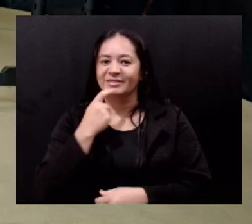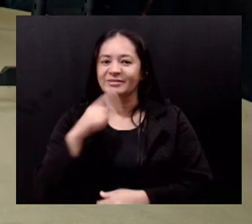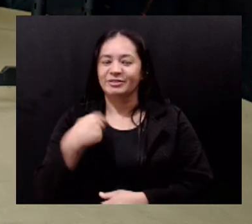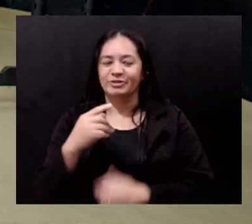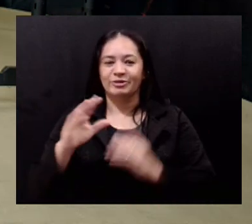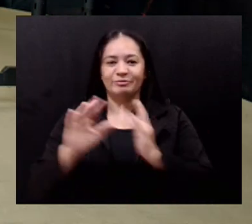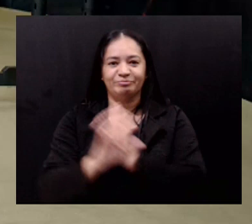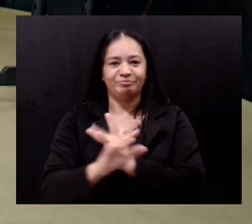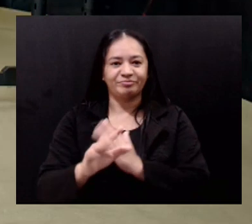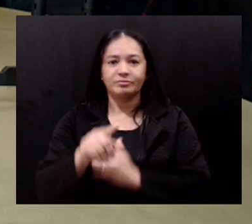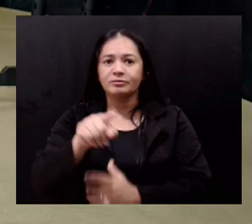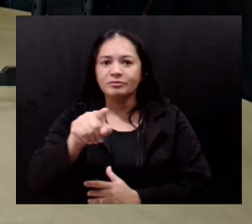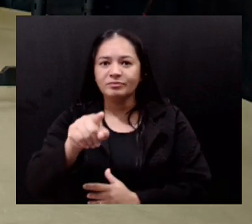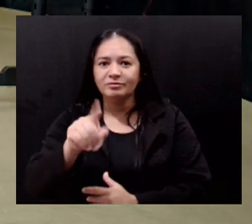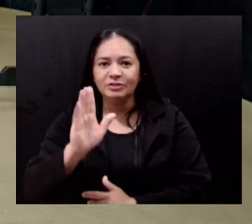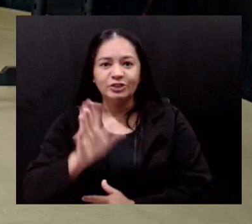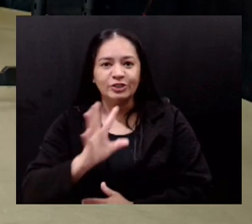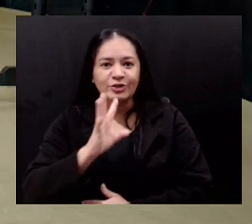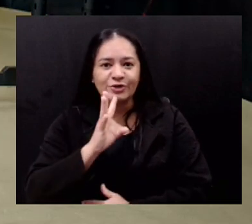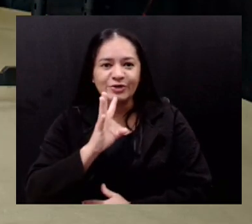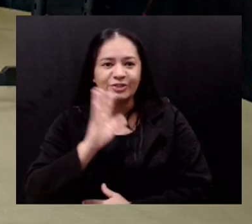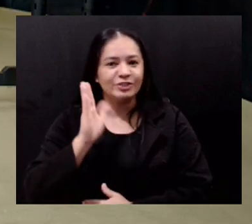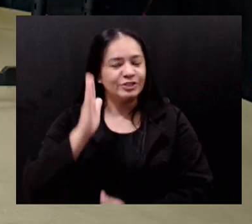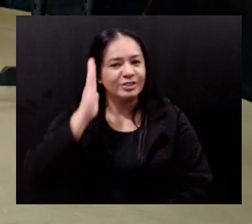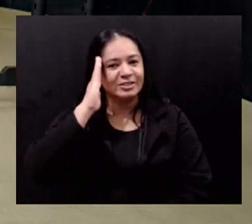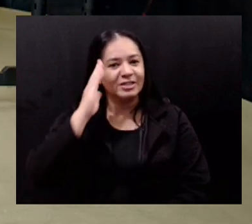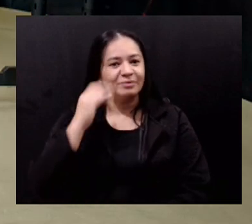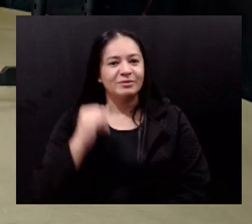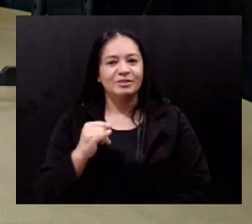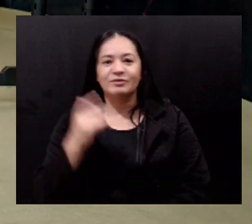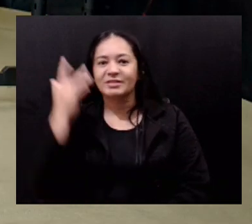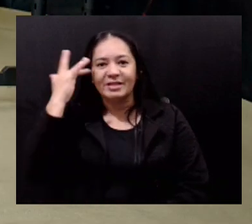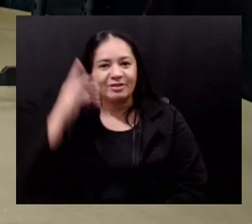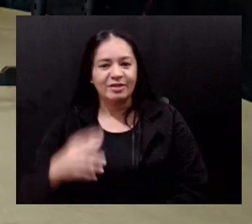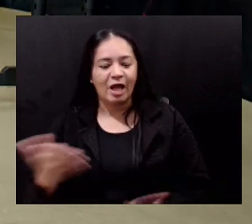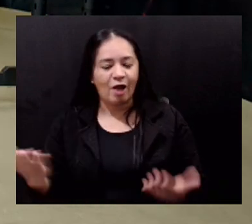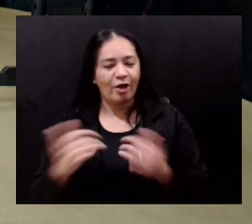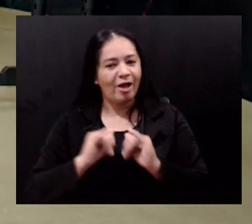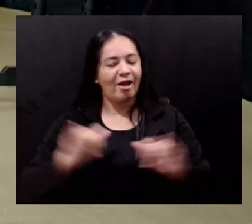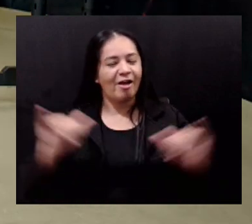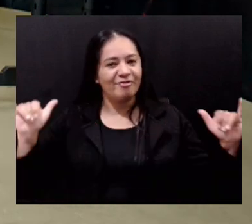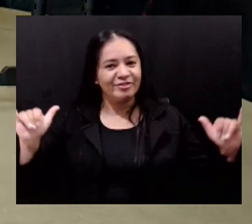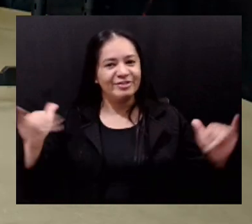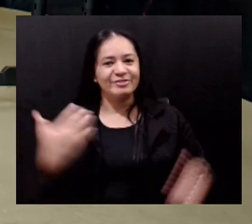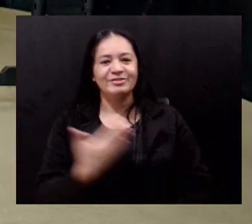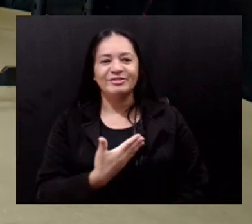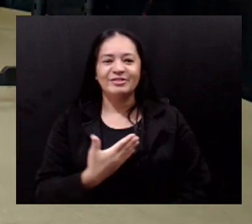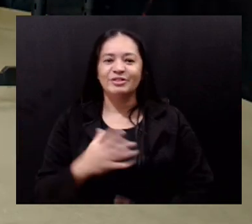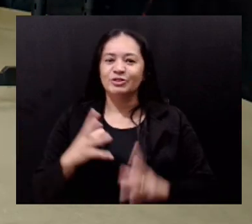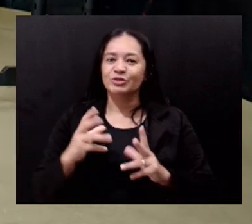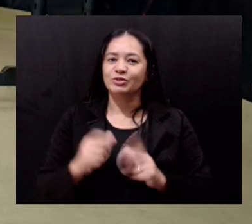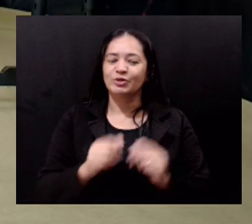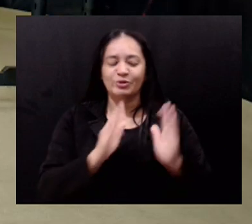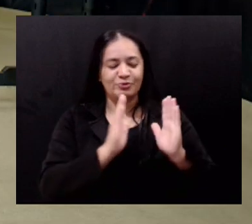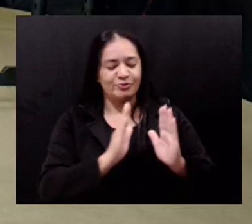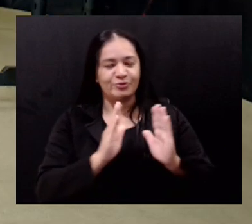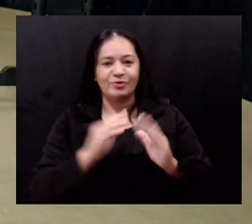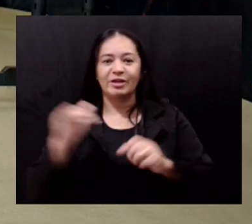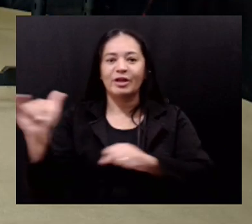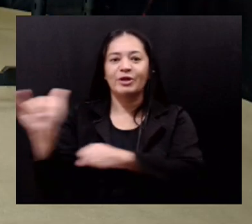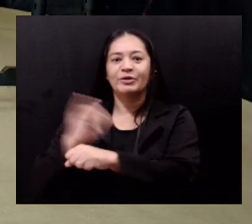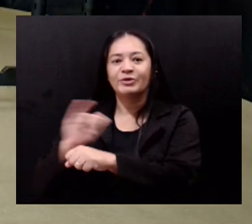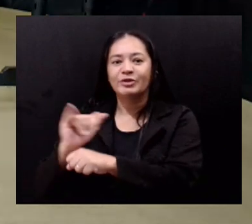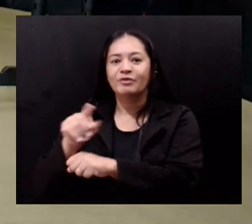já conhece, já sabe. Se você não sabe, avisa a turma aí, avisa os amigos que toda a programação fica no YouTube e você pode